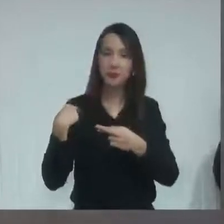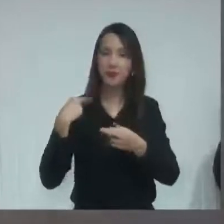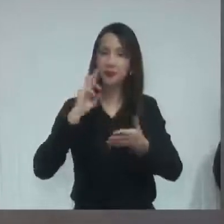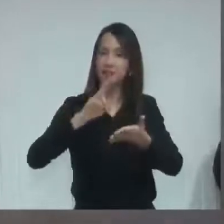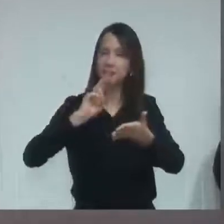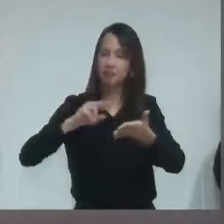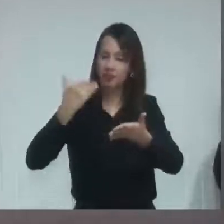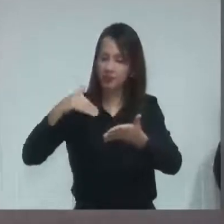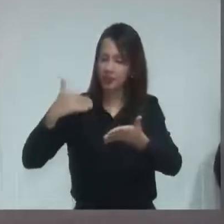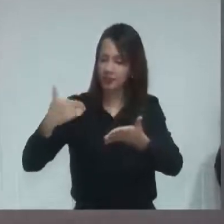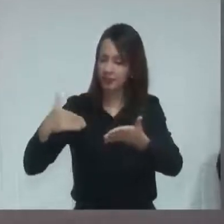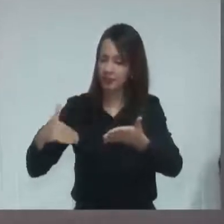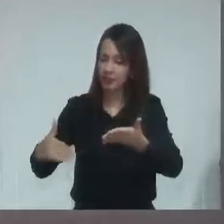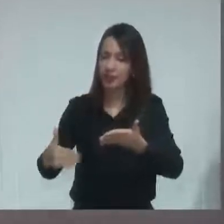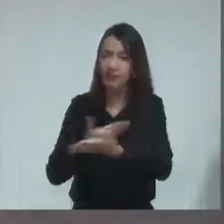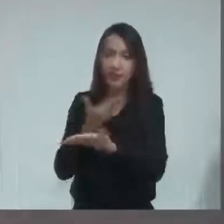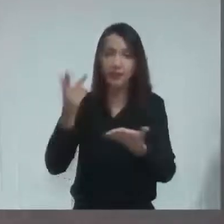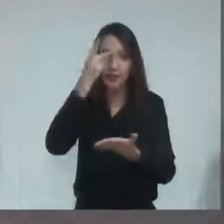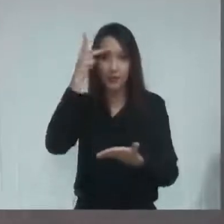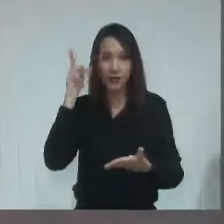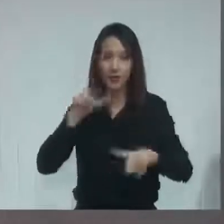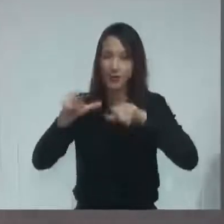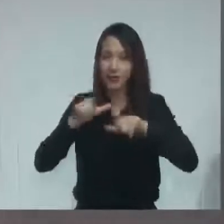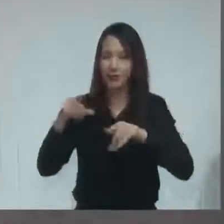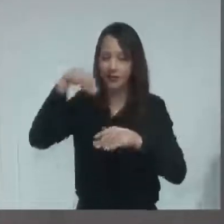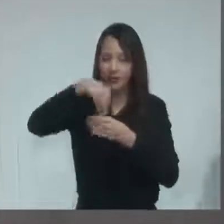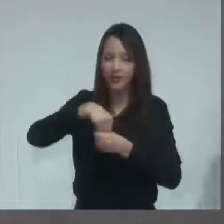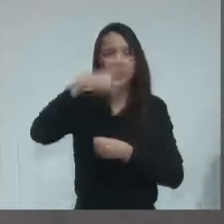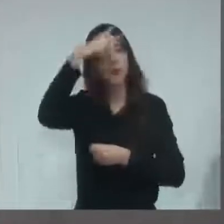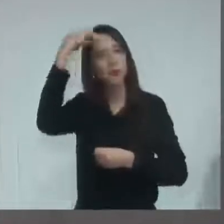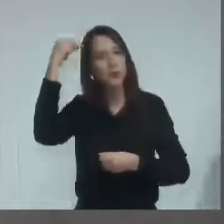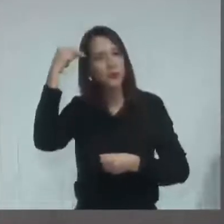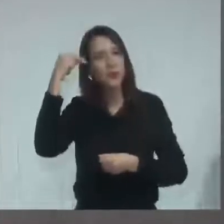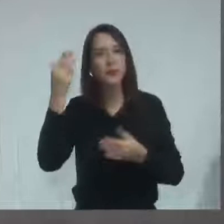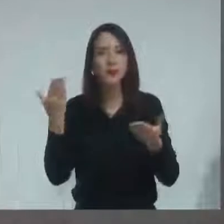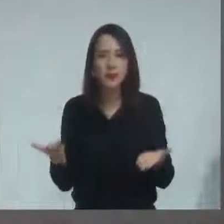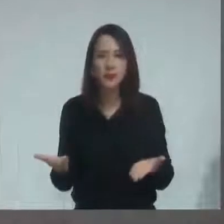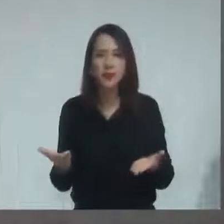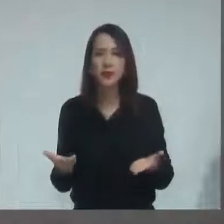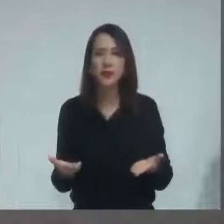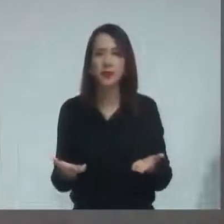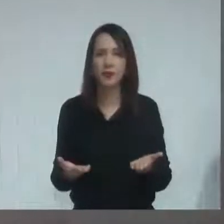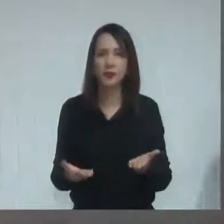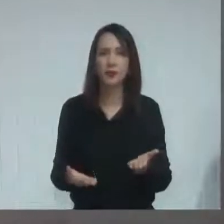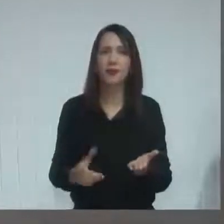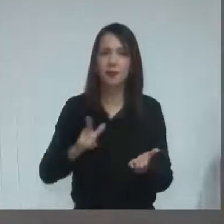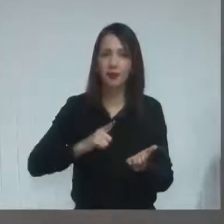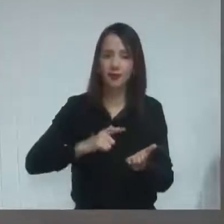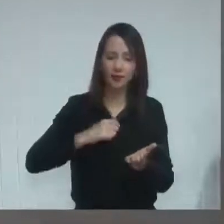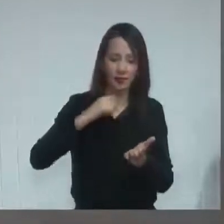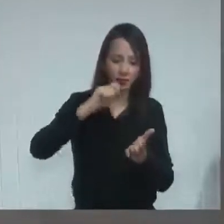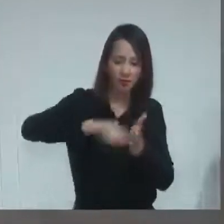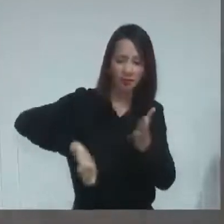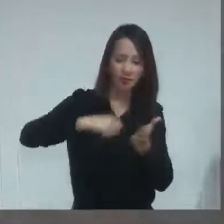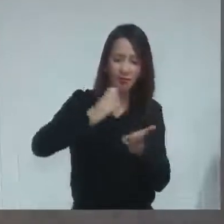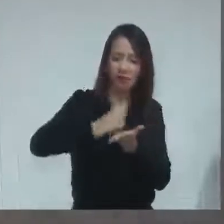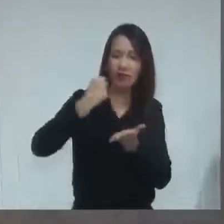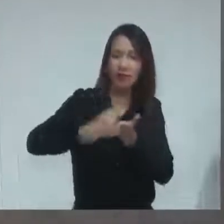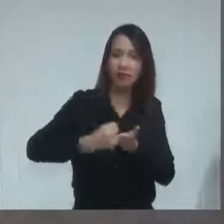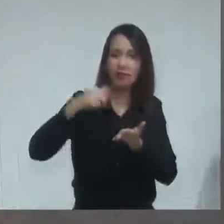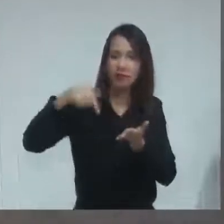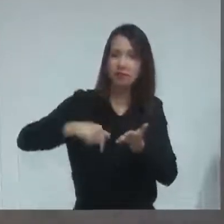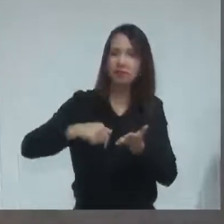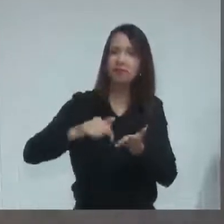públicos e responder com velocidade. Até protocolos nessa cidade são lentos ultimamente, as coisas não